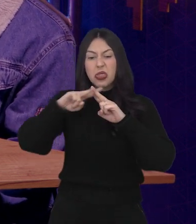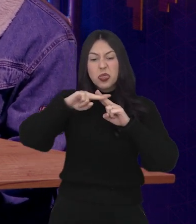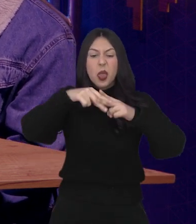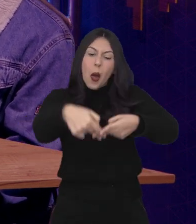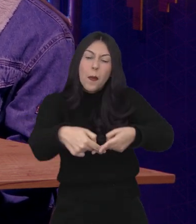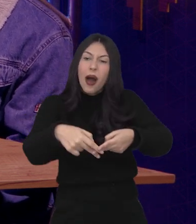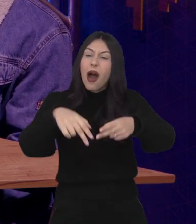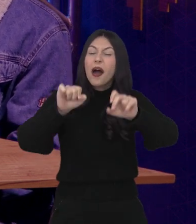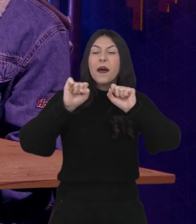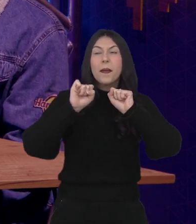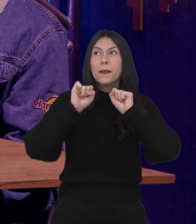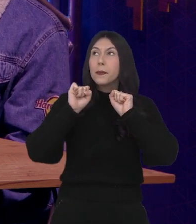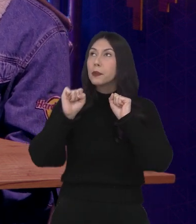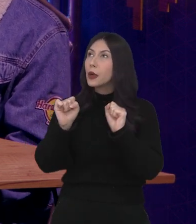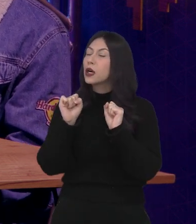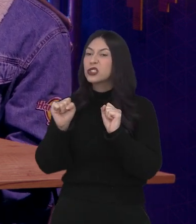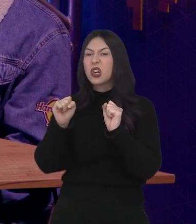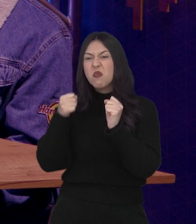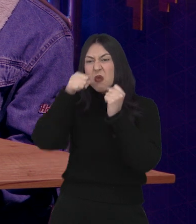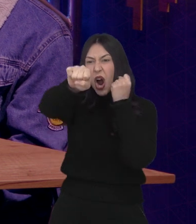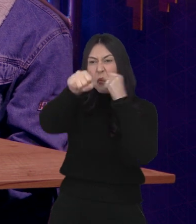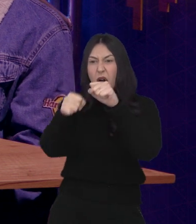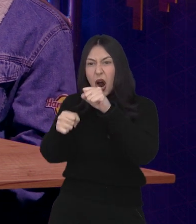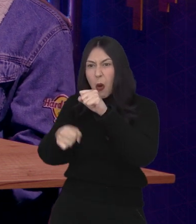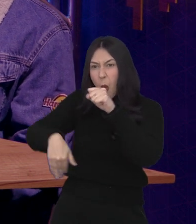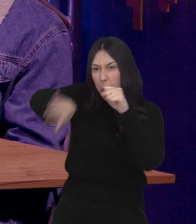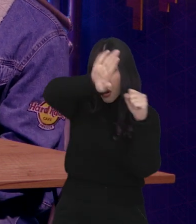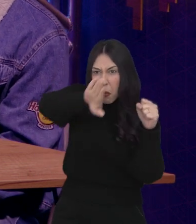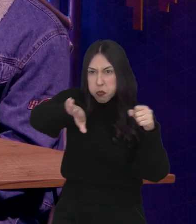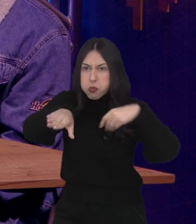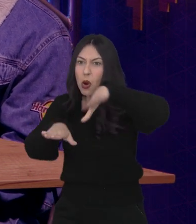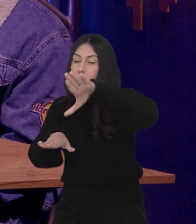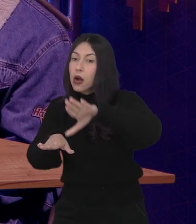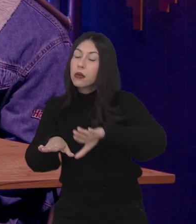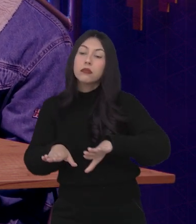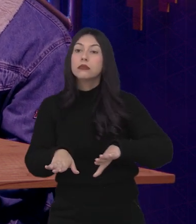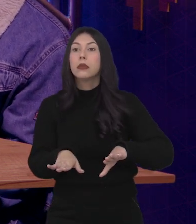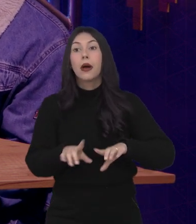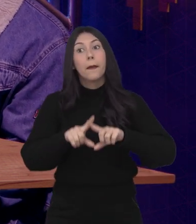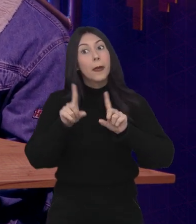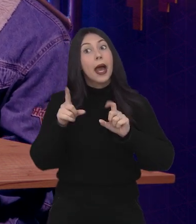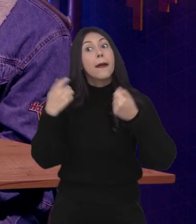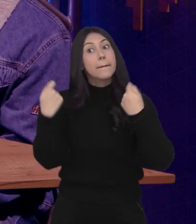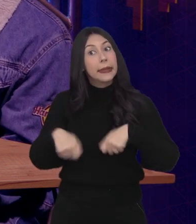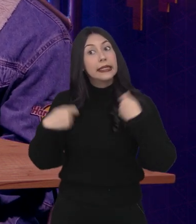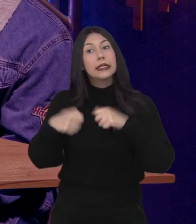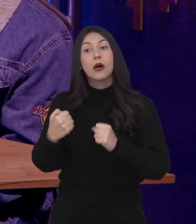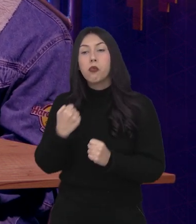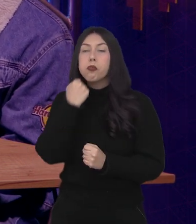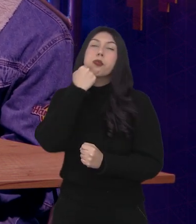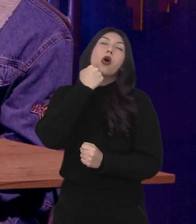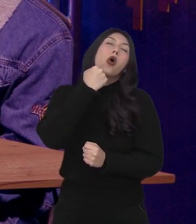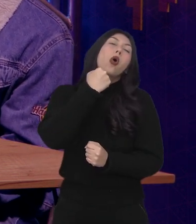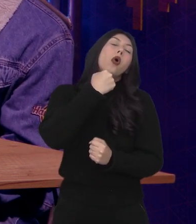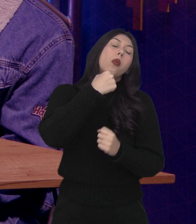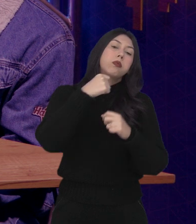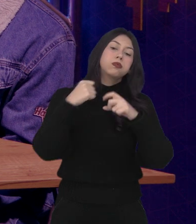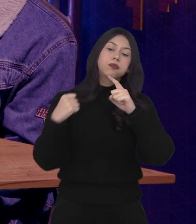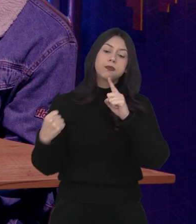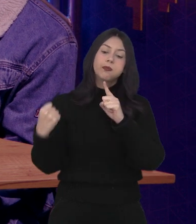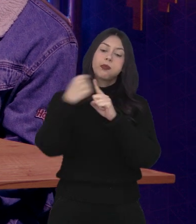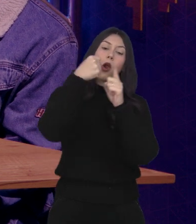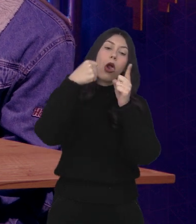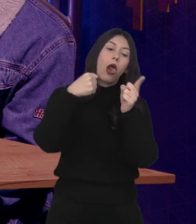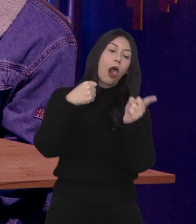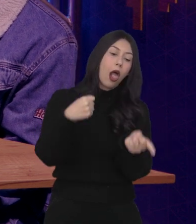o cara, valia dar soco, dar chute. O lance era que tinha que nocautear ou